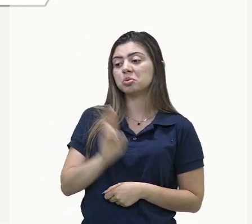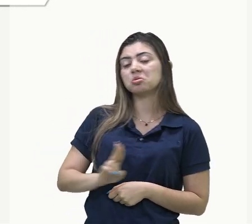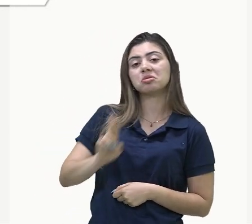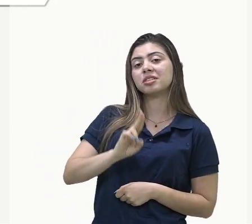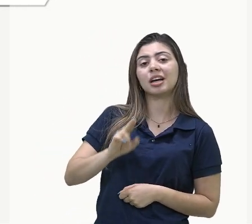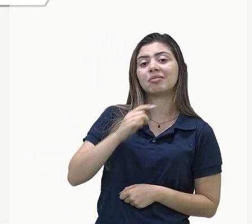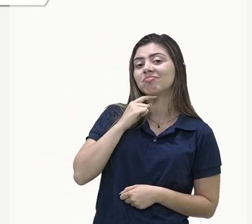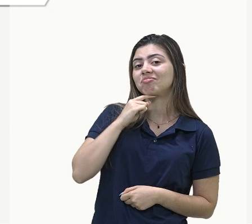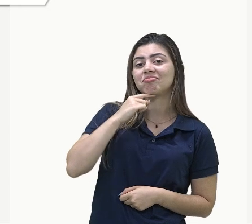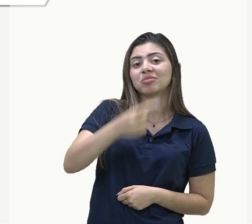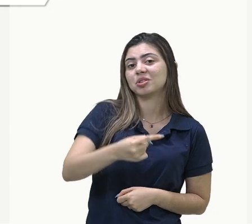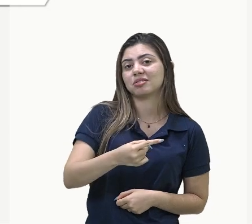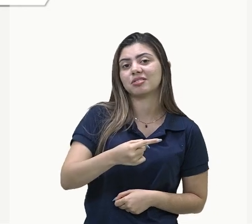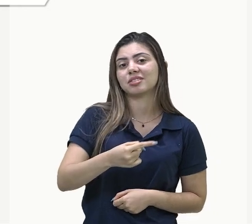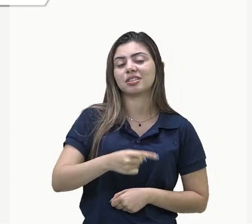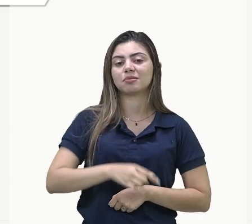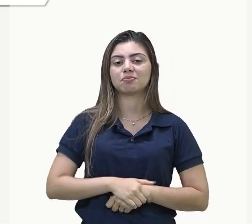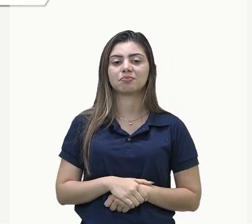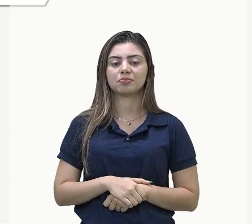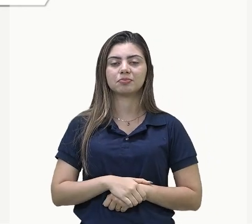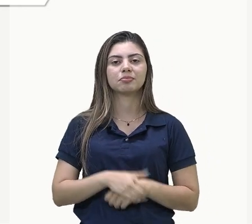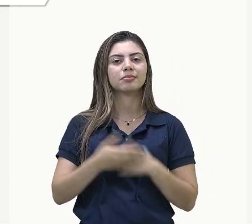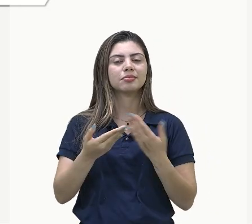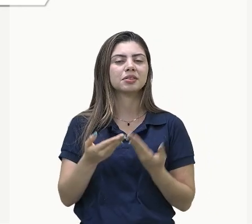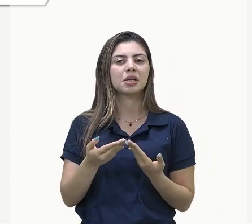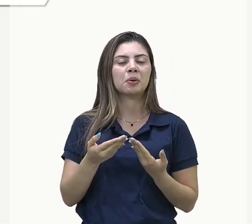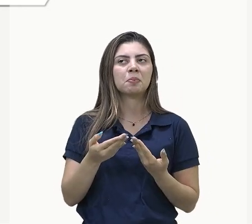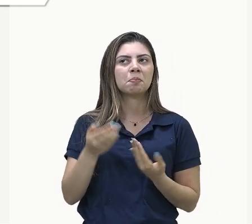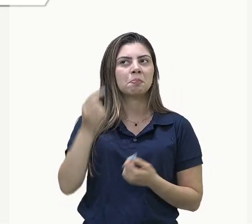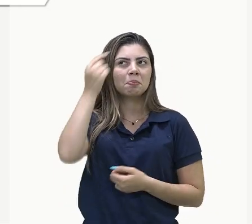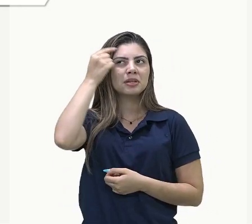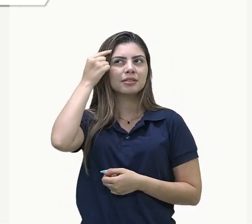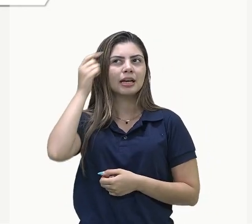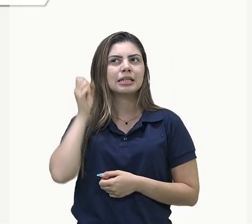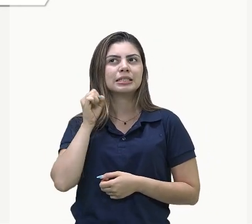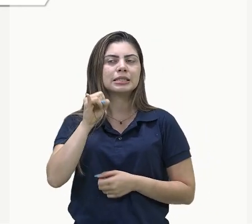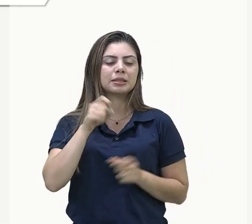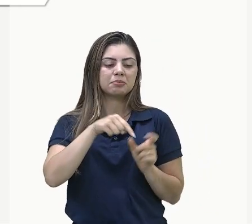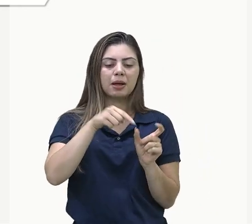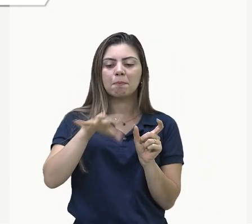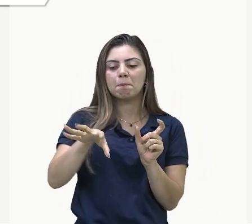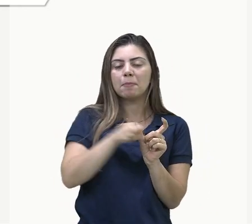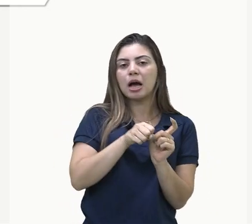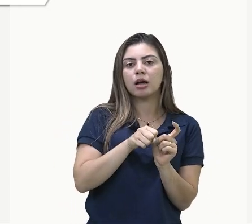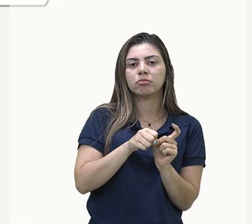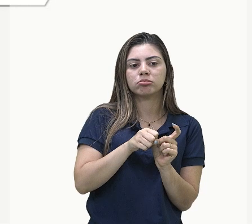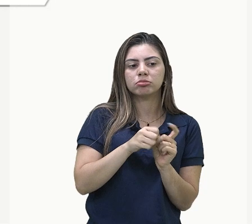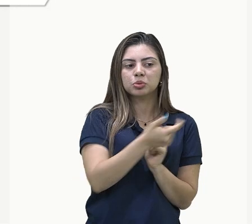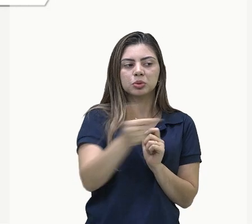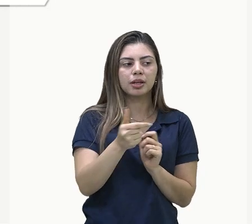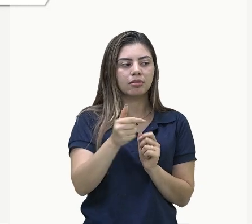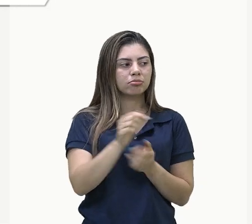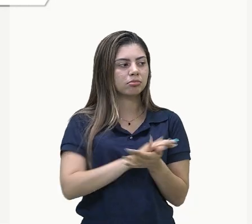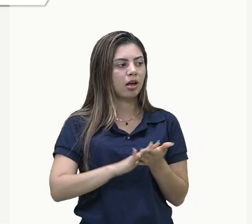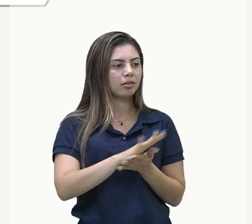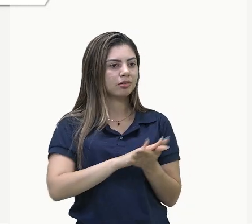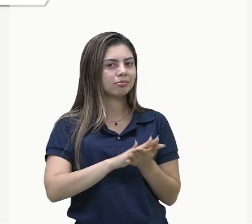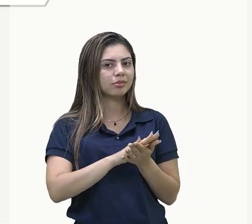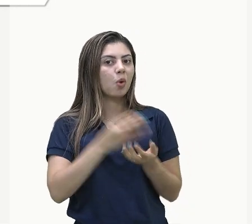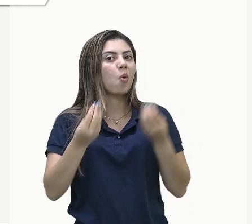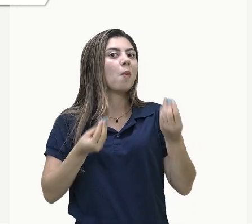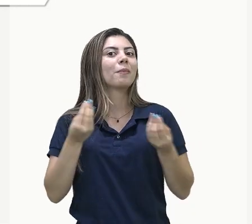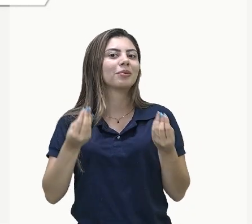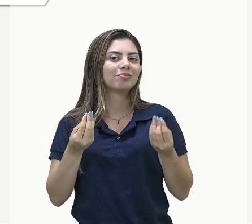realizar trabalhos úteis. Imaginem se não tivéssemos os receptores, como seria? Por isto que